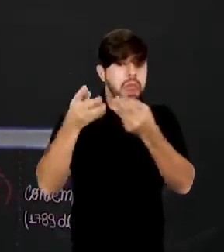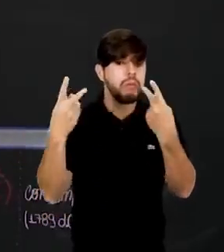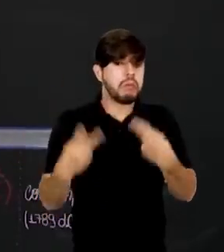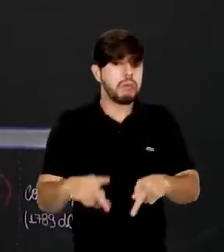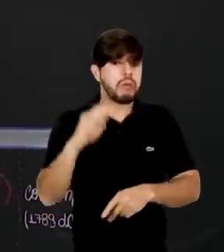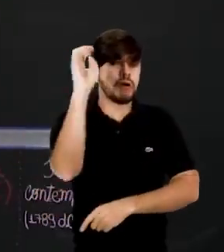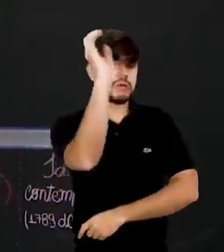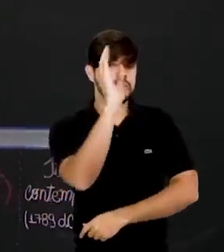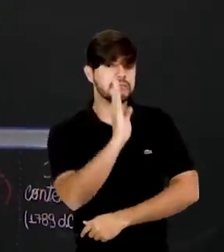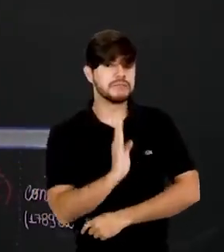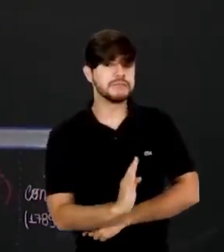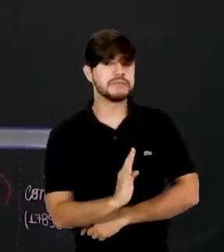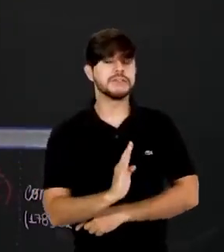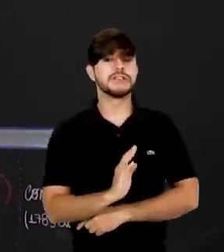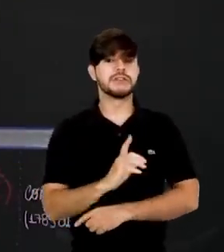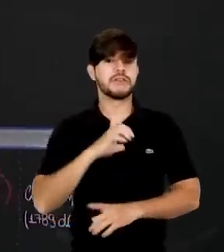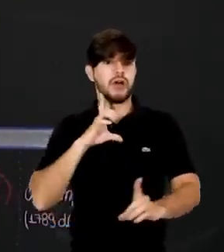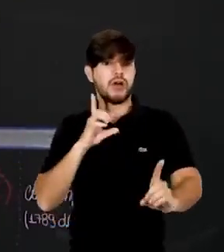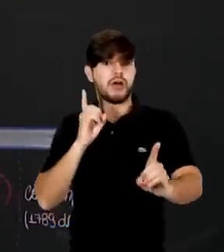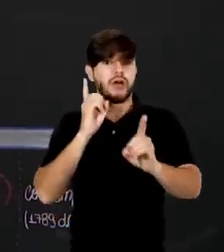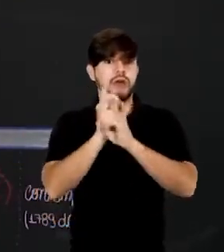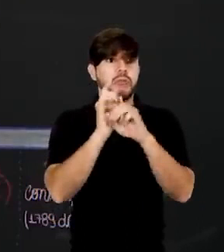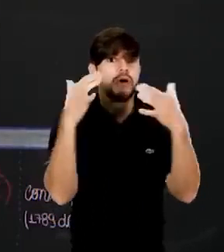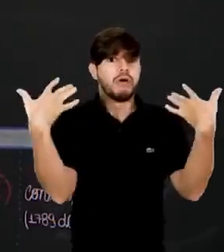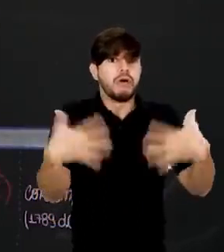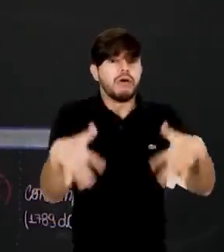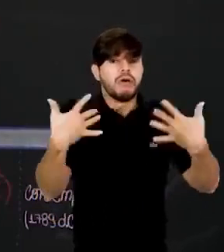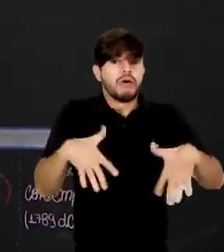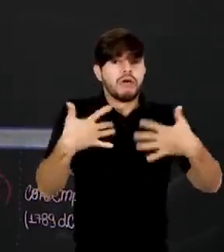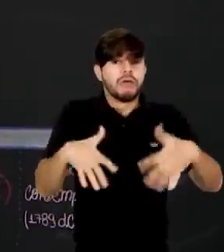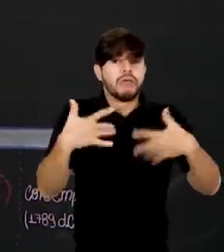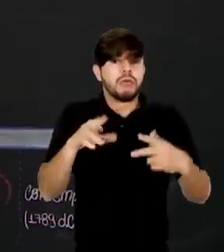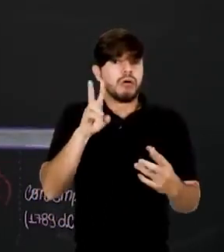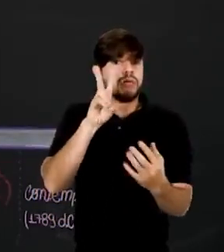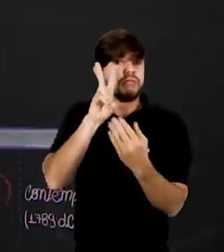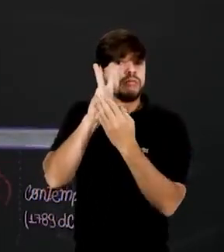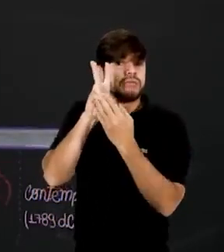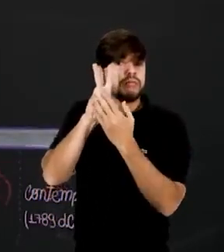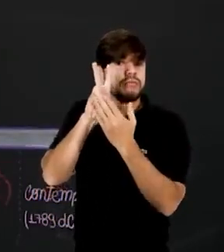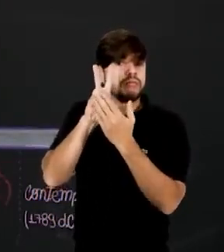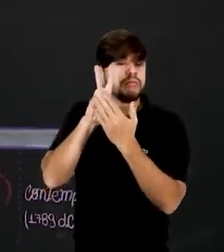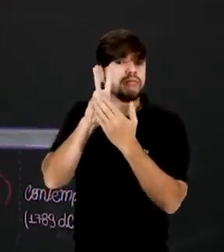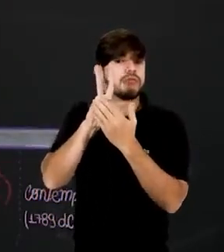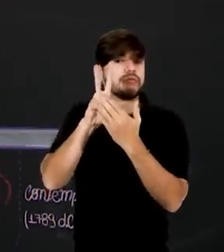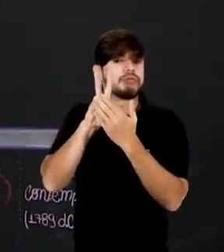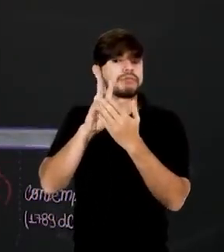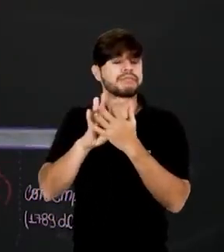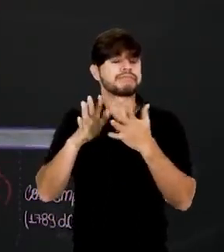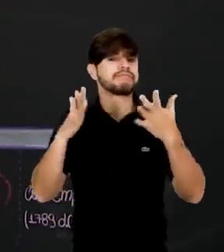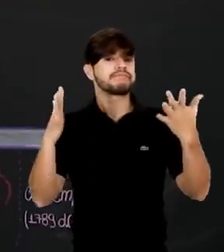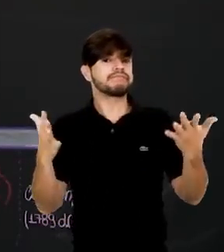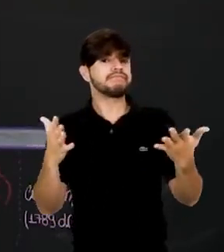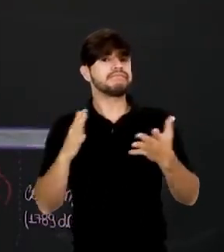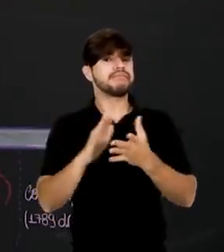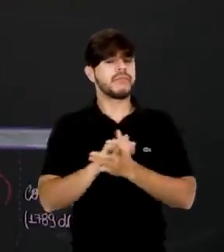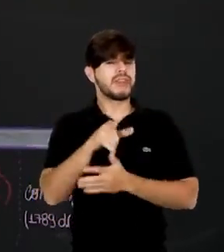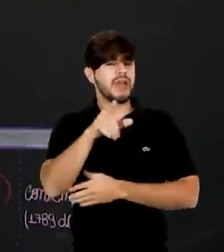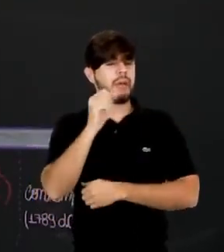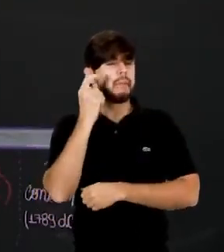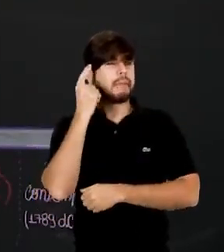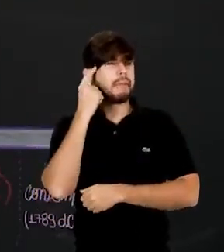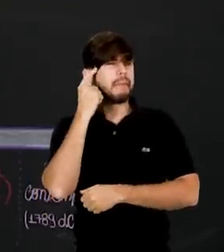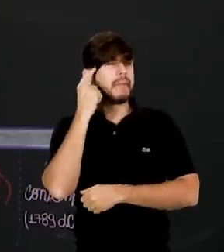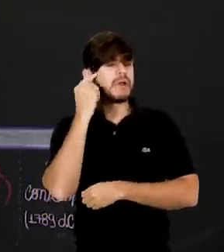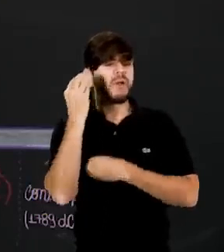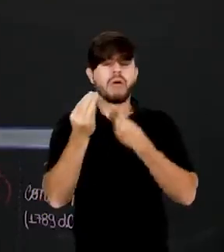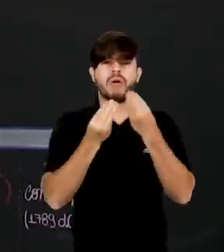localidade que hoje a gente chama de Brasil, que houve um encontro muito intenso com os povos indígenas que aqui residiam. Pois bem, você já parou para pensar como é que a